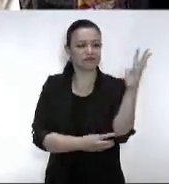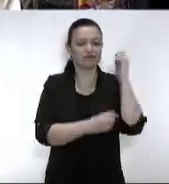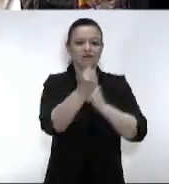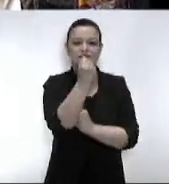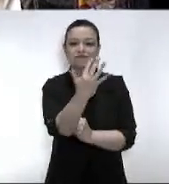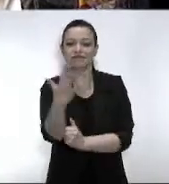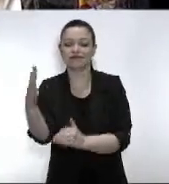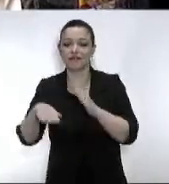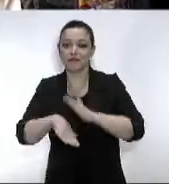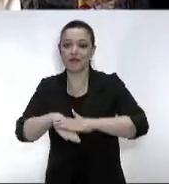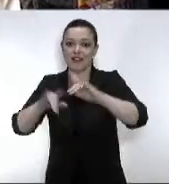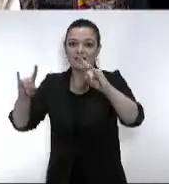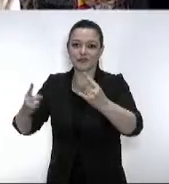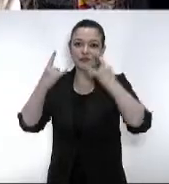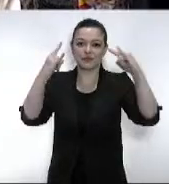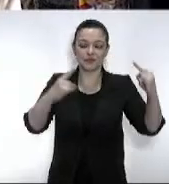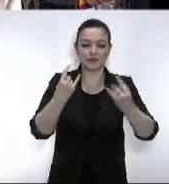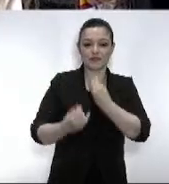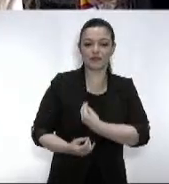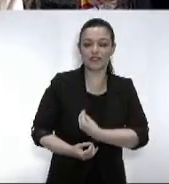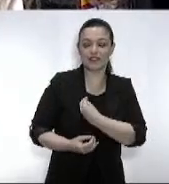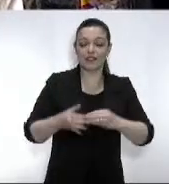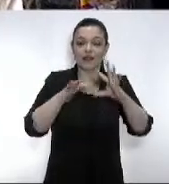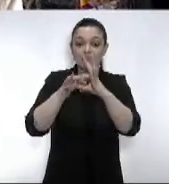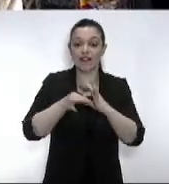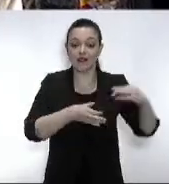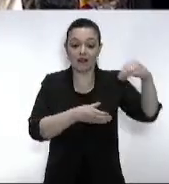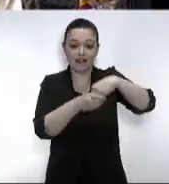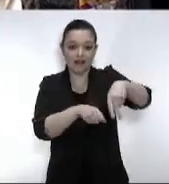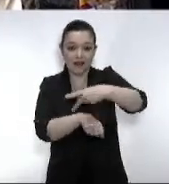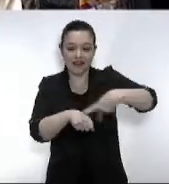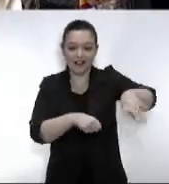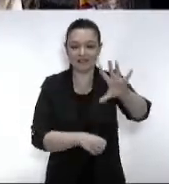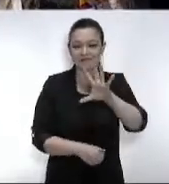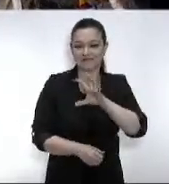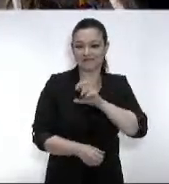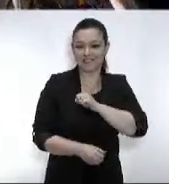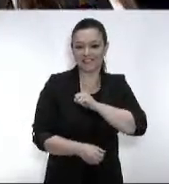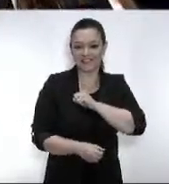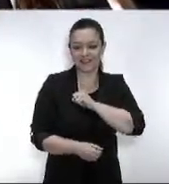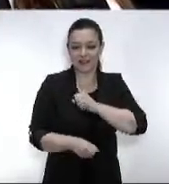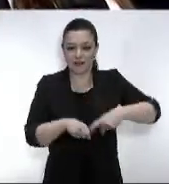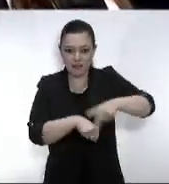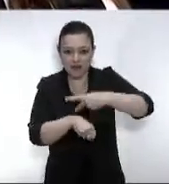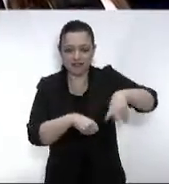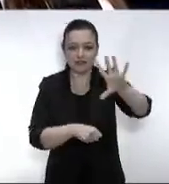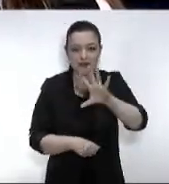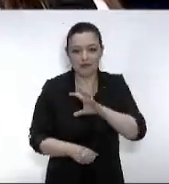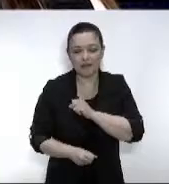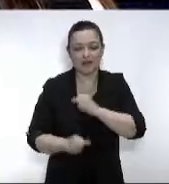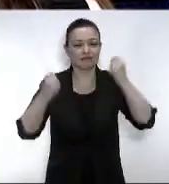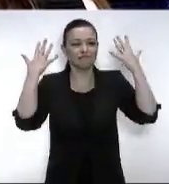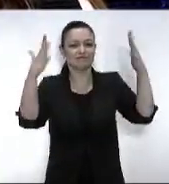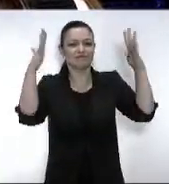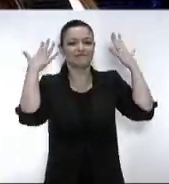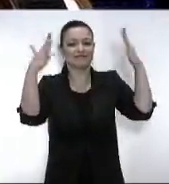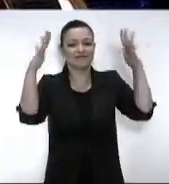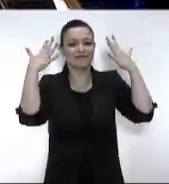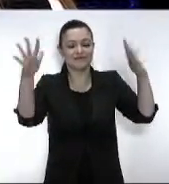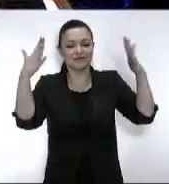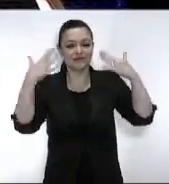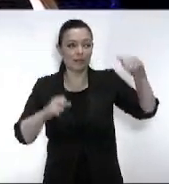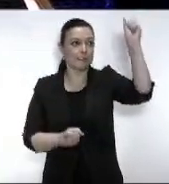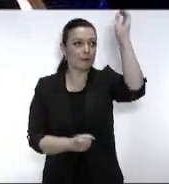vida, nossa vida no teu seio mais amores. Ó pátria amada, idolatrada, salve,